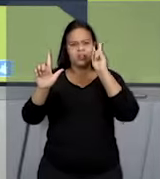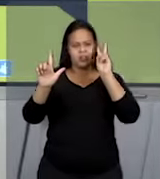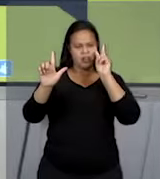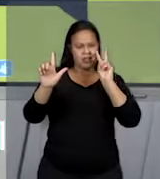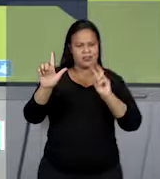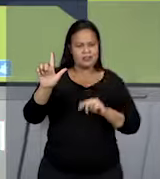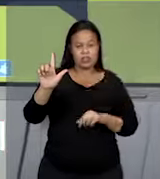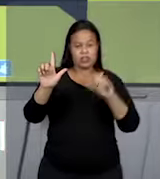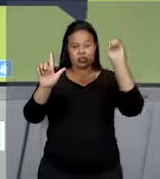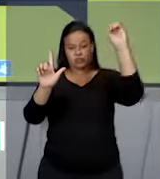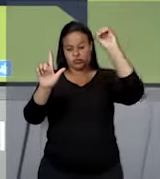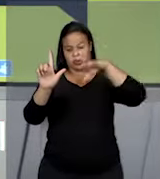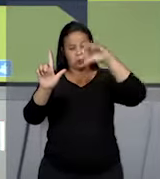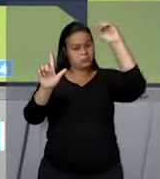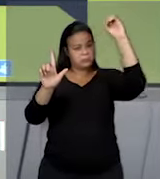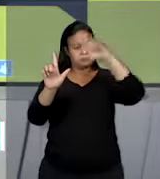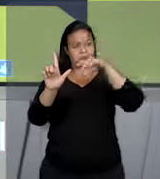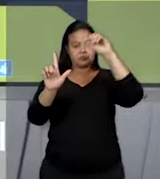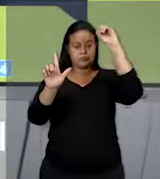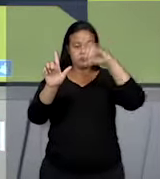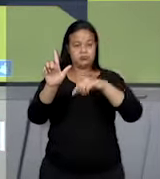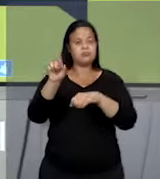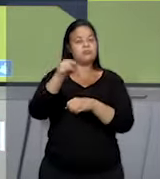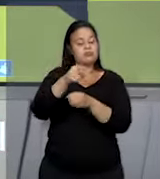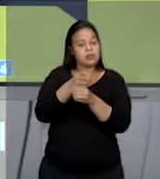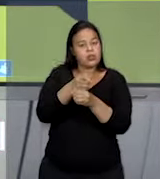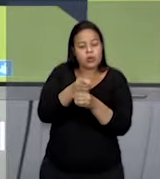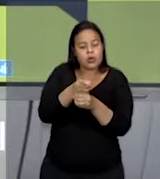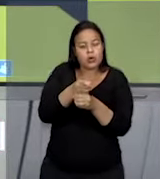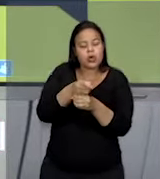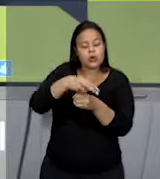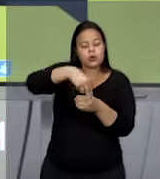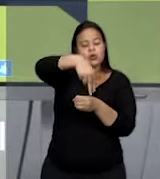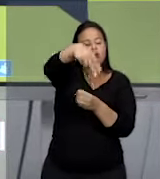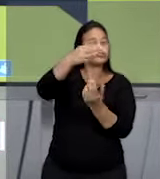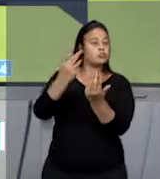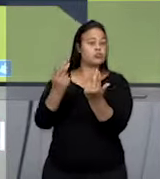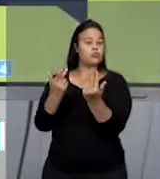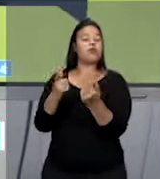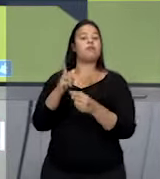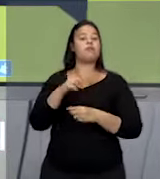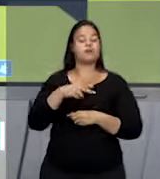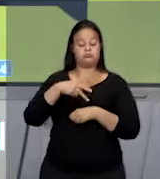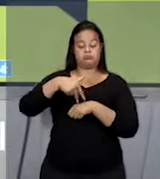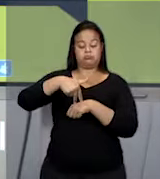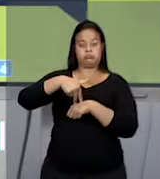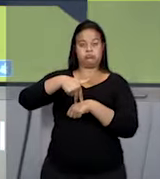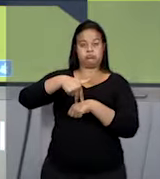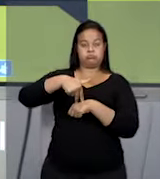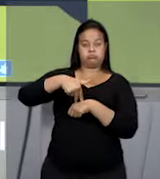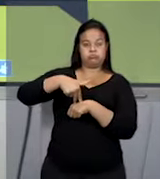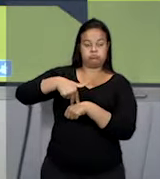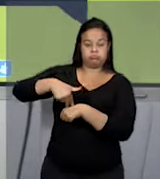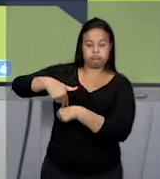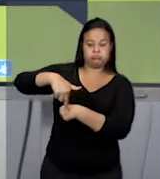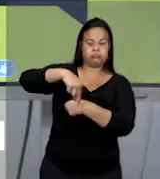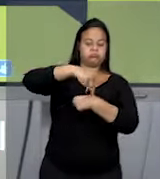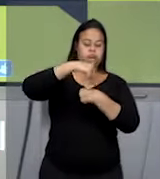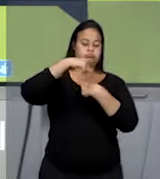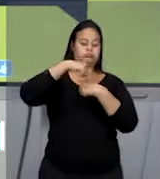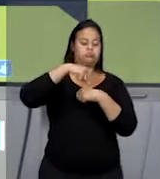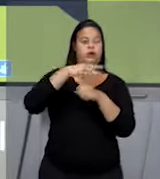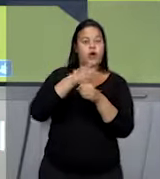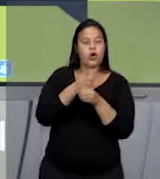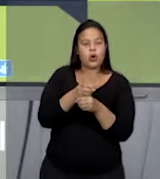referência do sol, aqui você vai fazer com o norte. Você vai virar de frente para o norte e